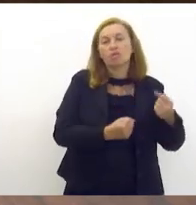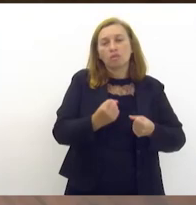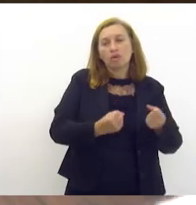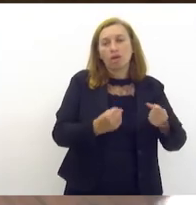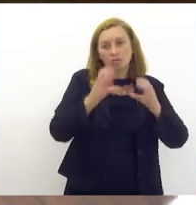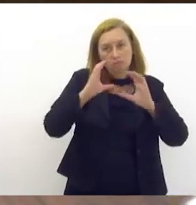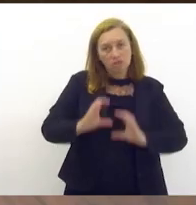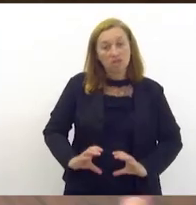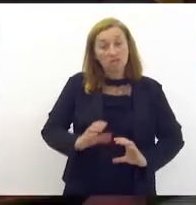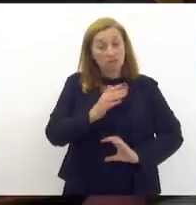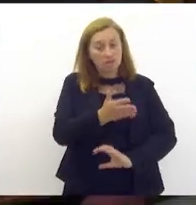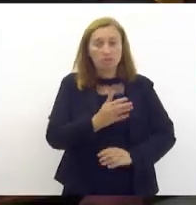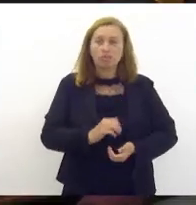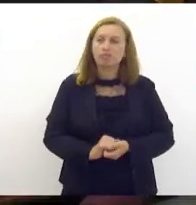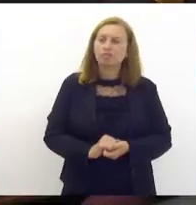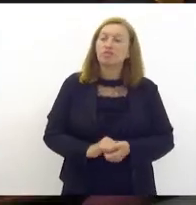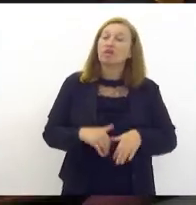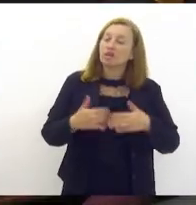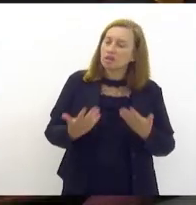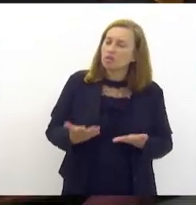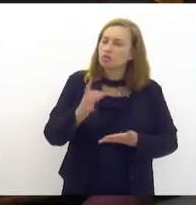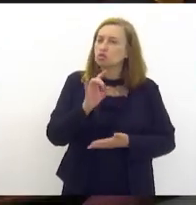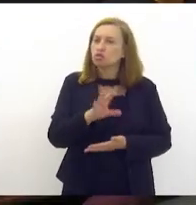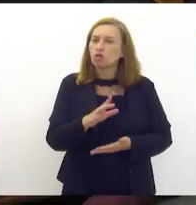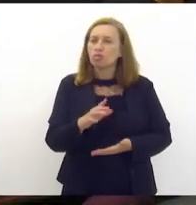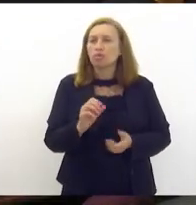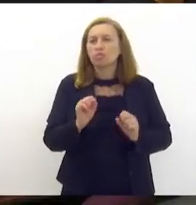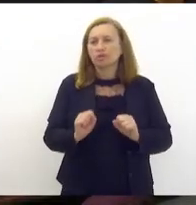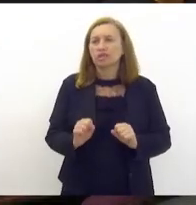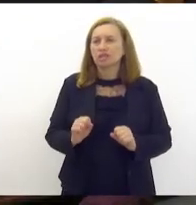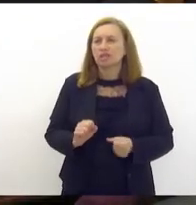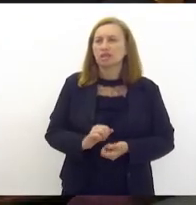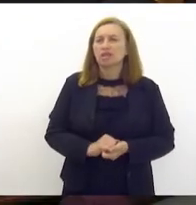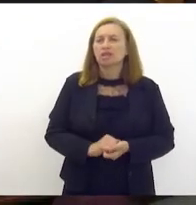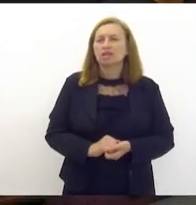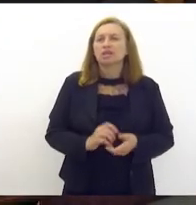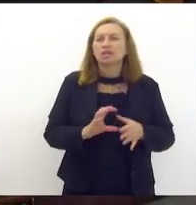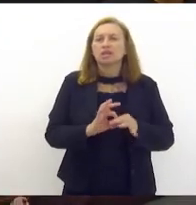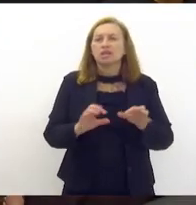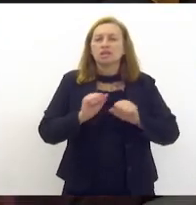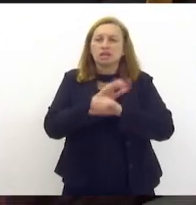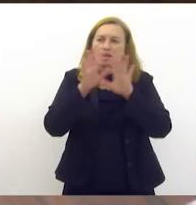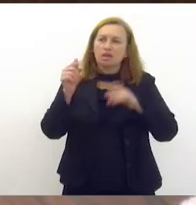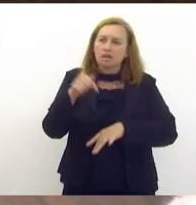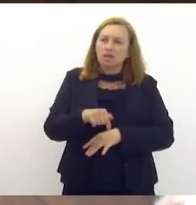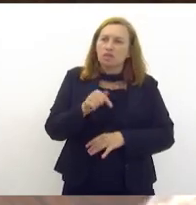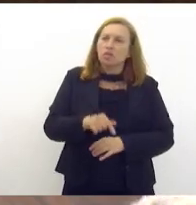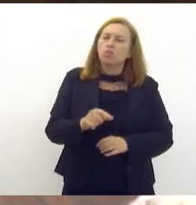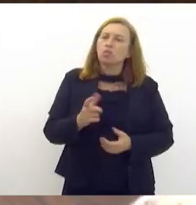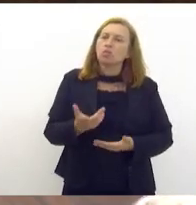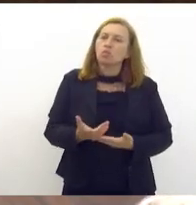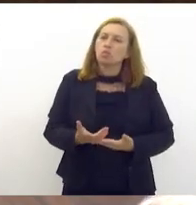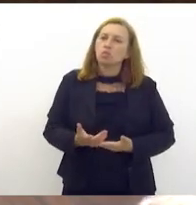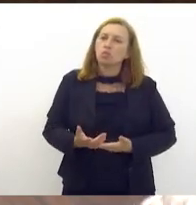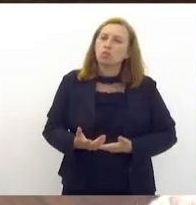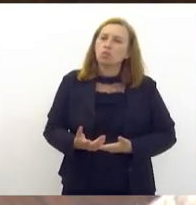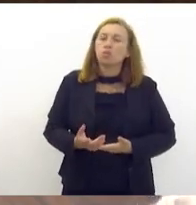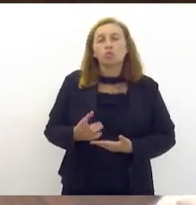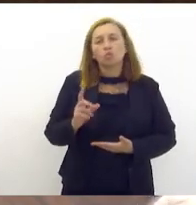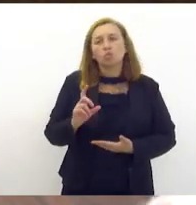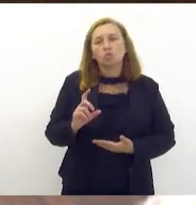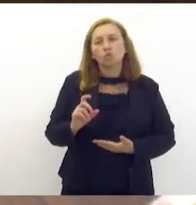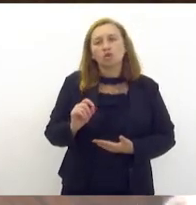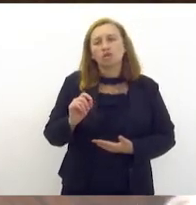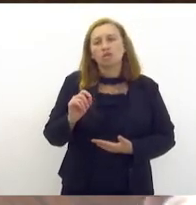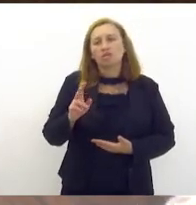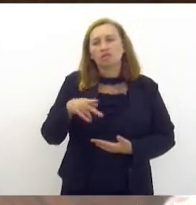cidadão. Tá? Então, só para a gente poder deixar bem claro aqui o que a gente diz,